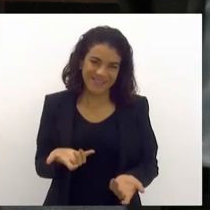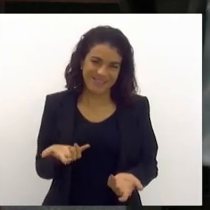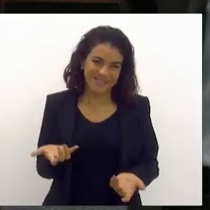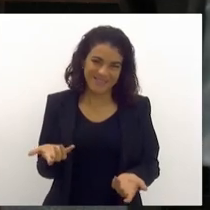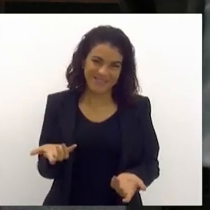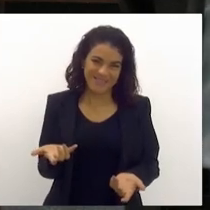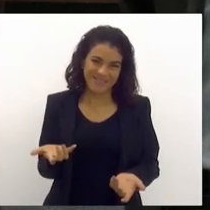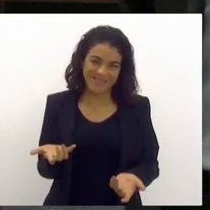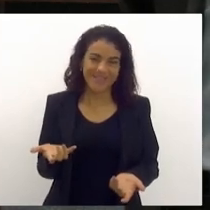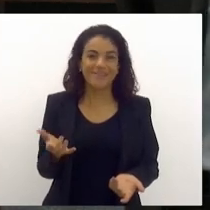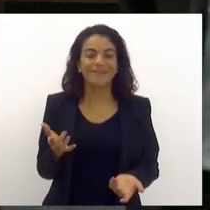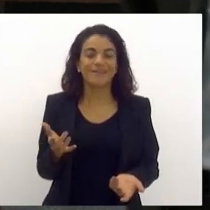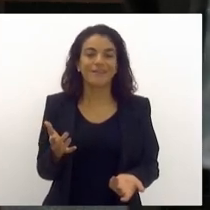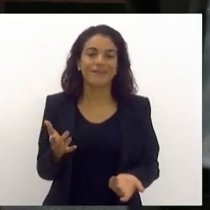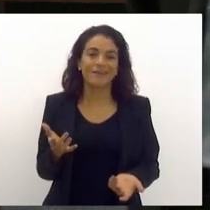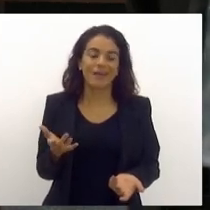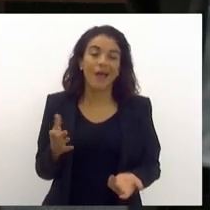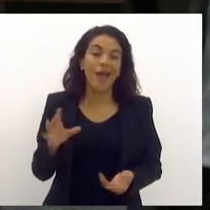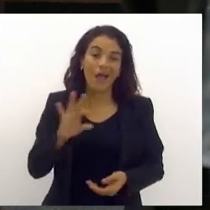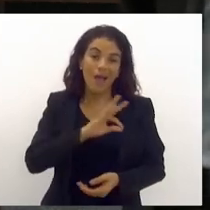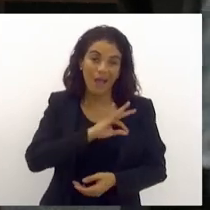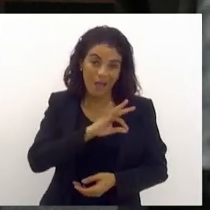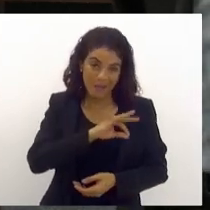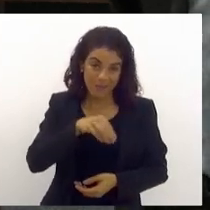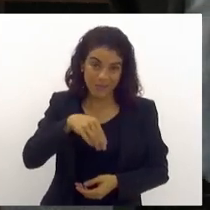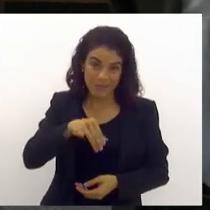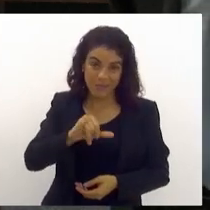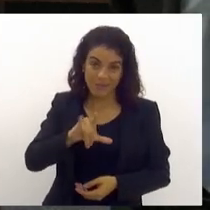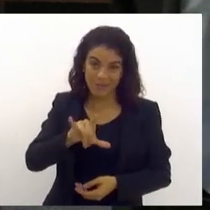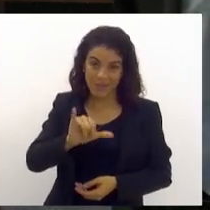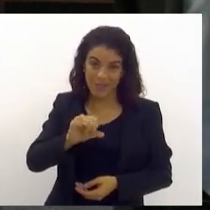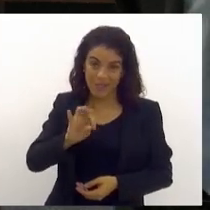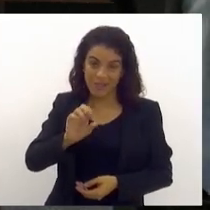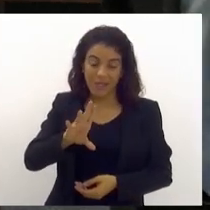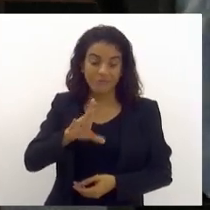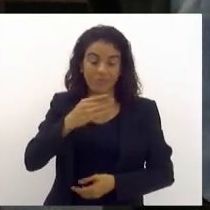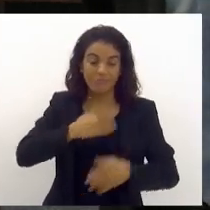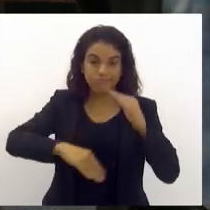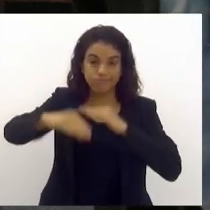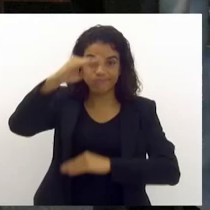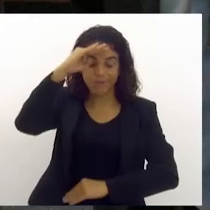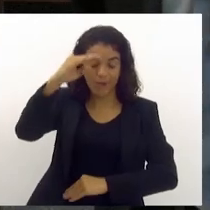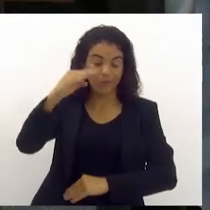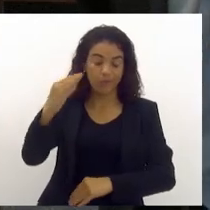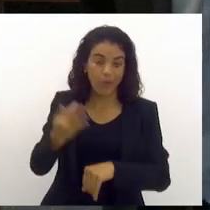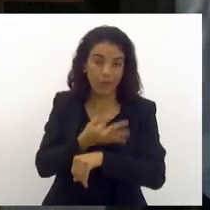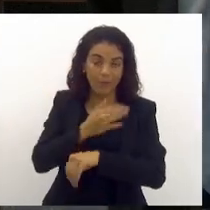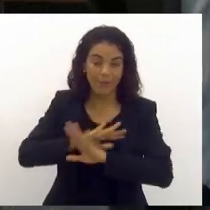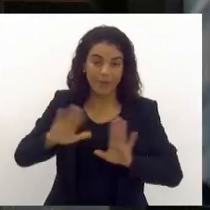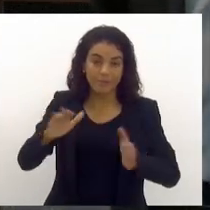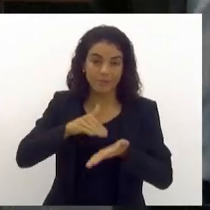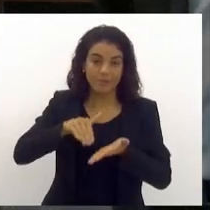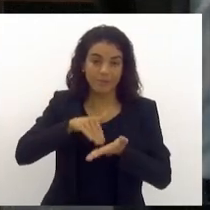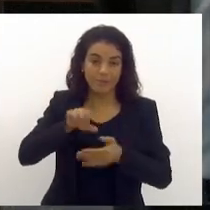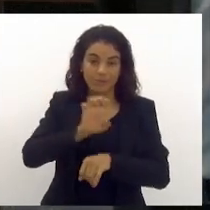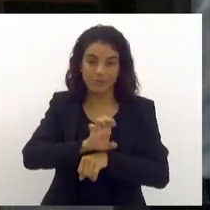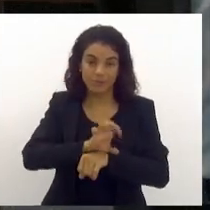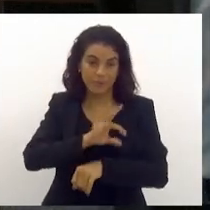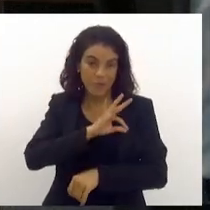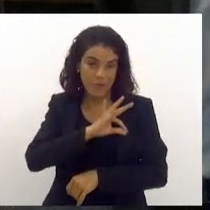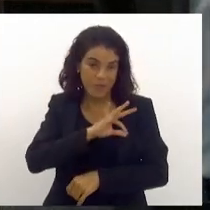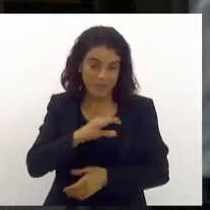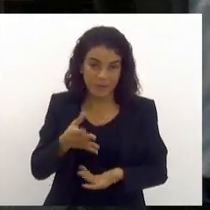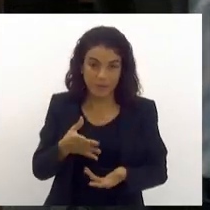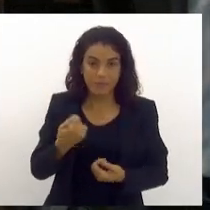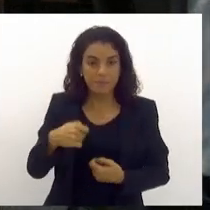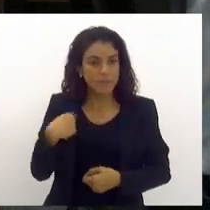fácil. A Polícia Militar do Rio de Janeiro hoje não aguenta mais o secretário estadual de Polícia Militar, presidente. Nós precisamos de gente